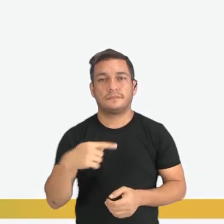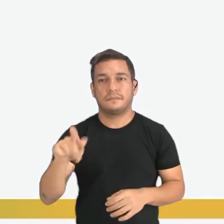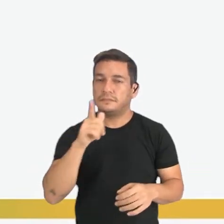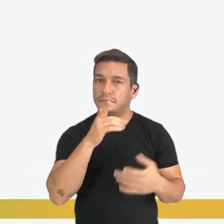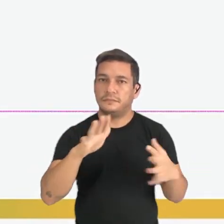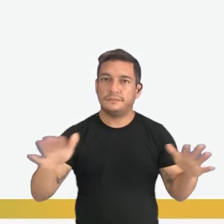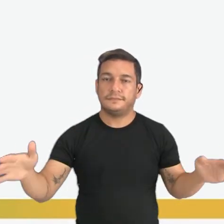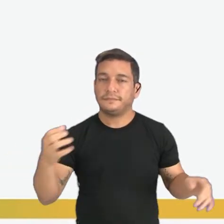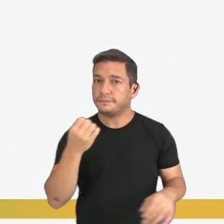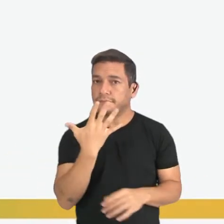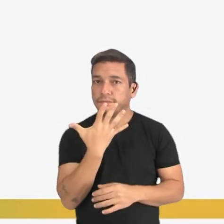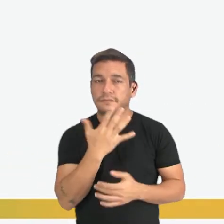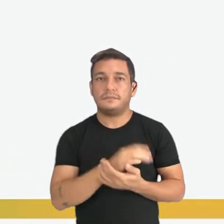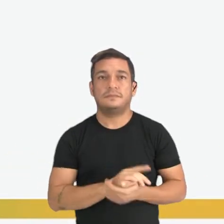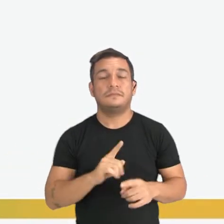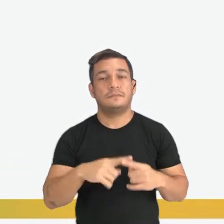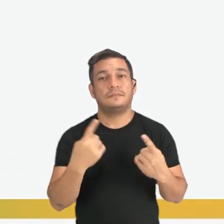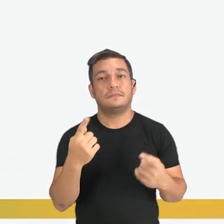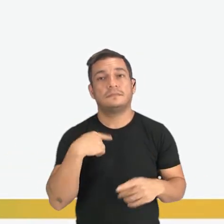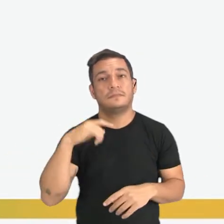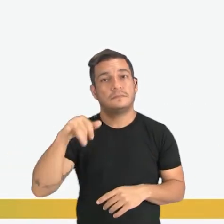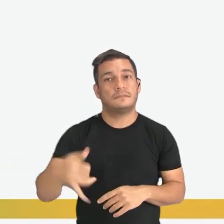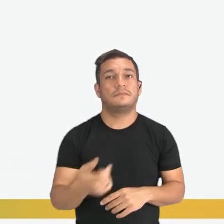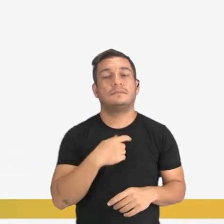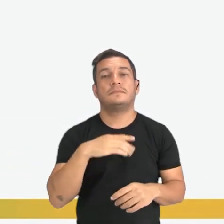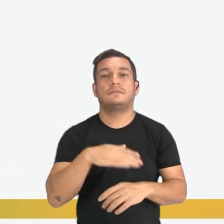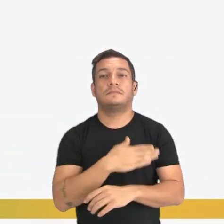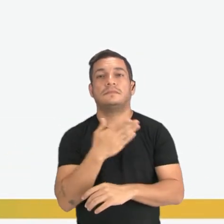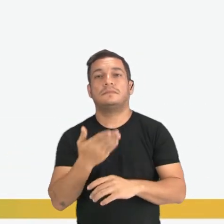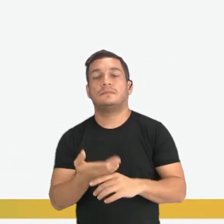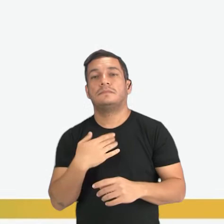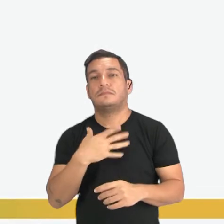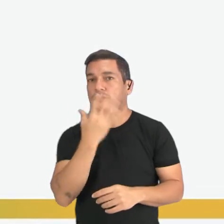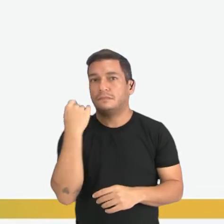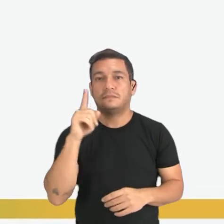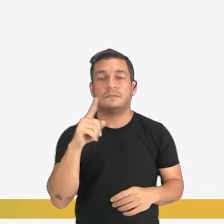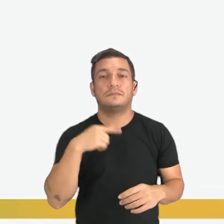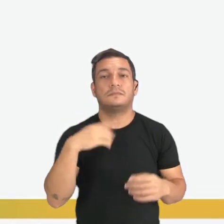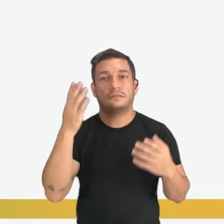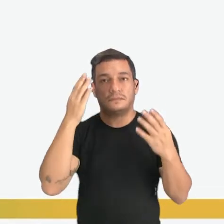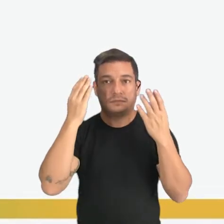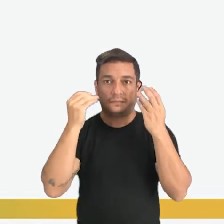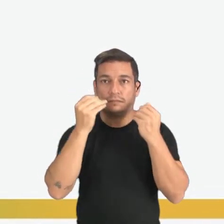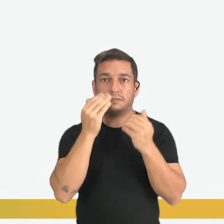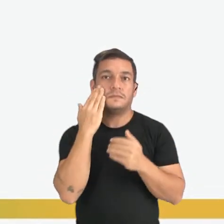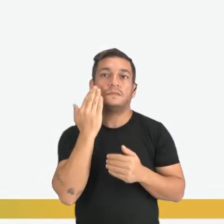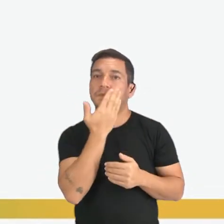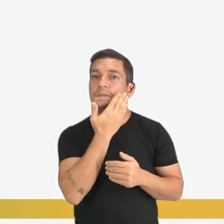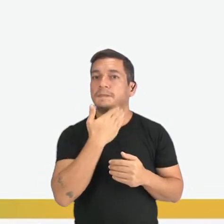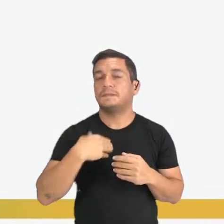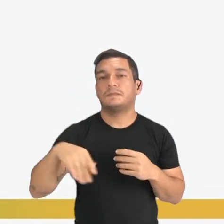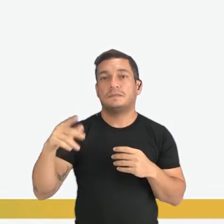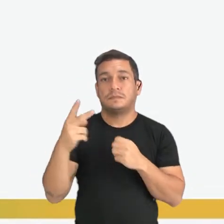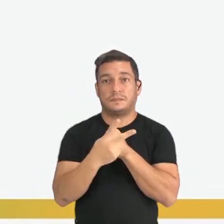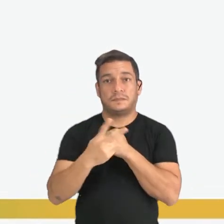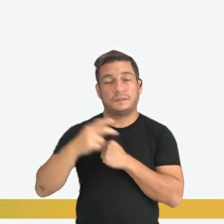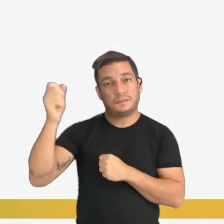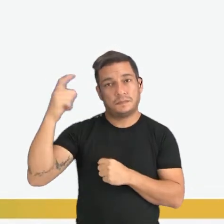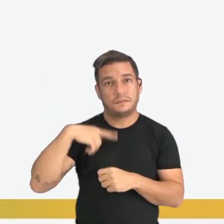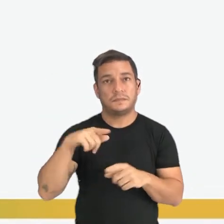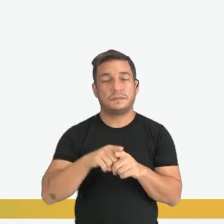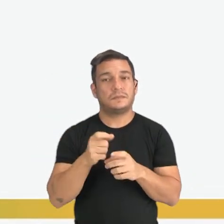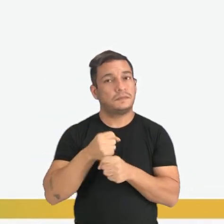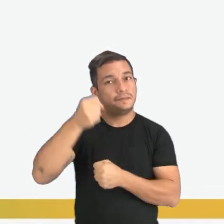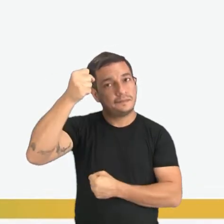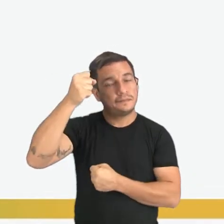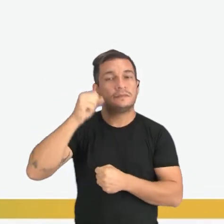bom, mas para aproveitar bem o dia, não se esqueça de passar o protetor solar e de se proteger debaixo do guarda-sol quando o